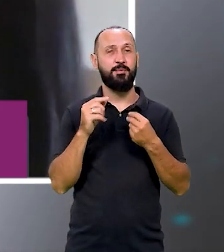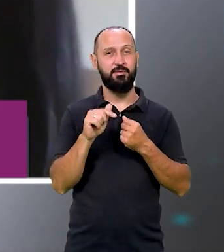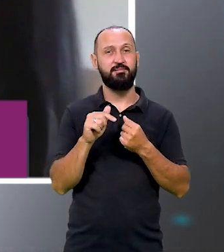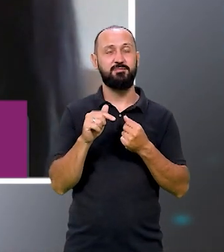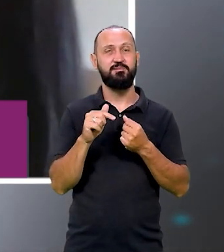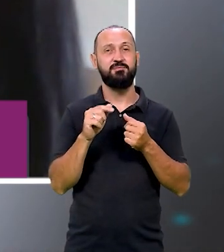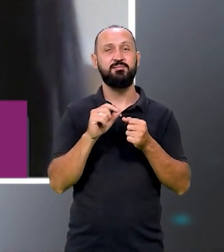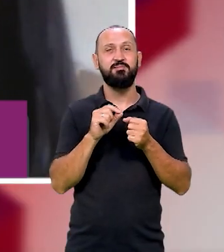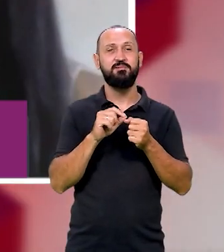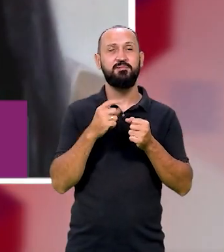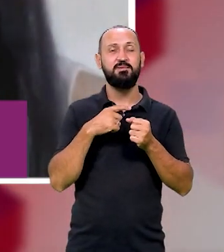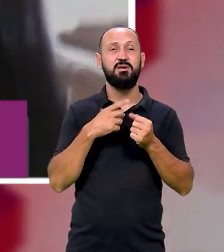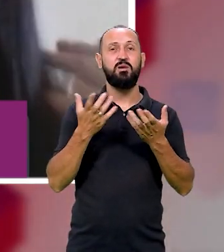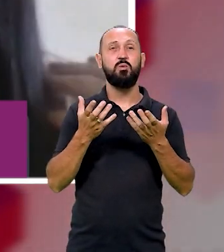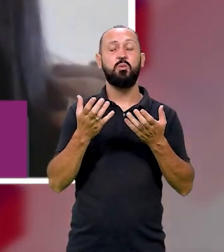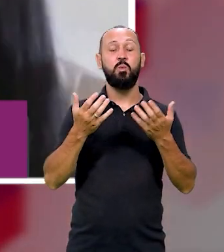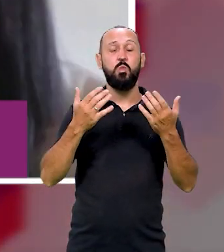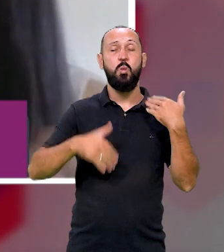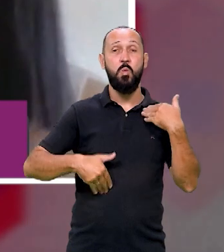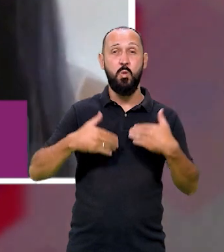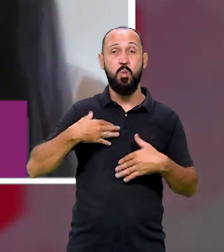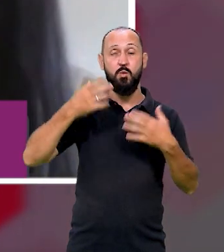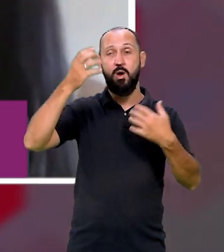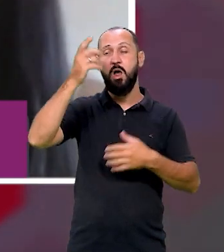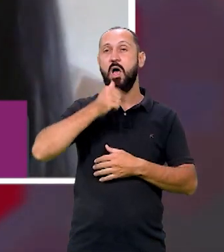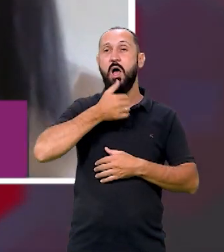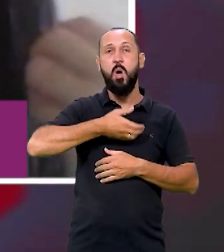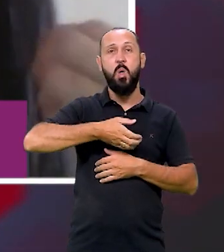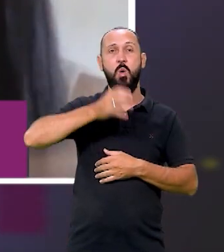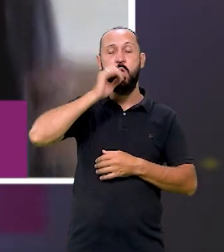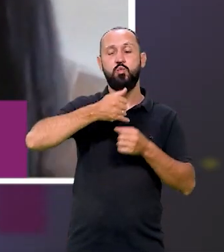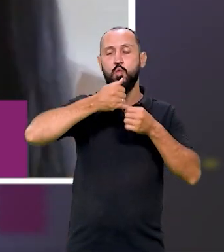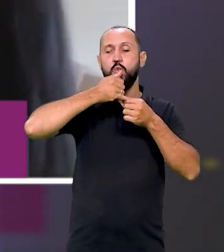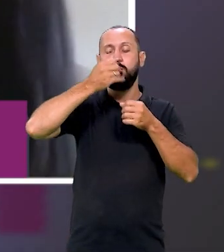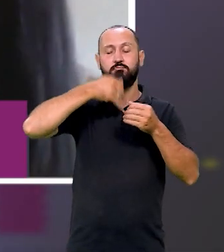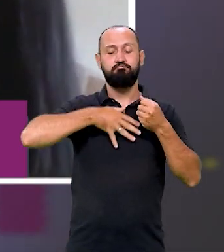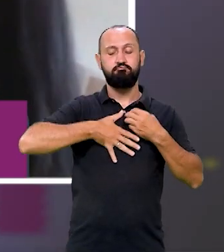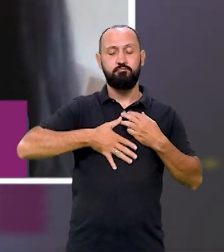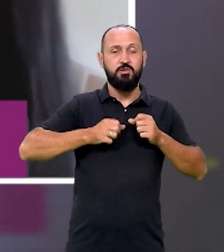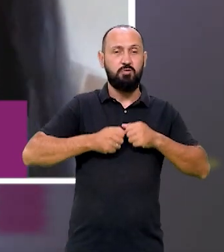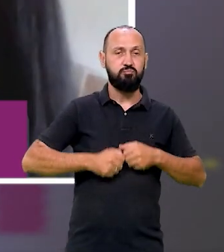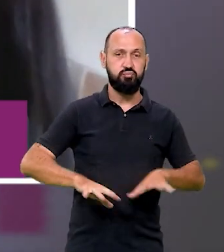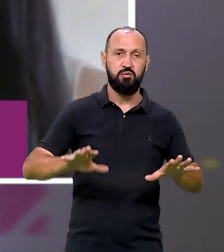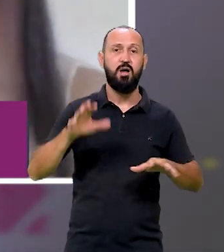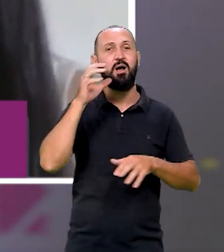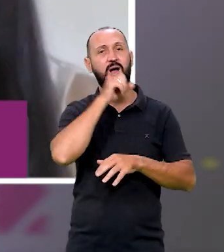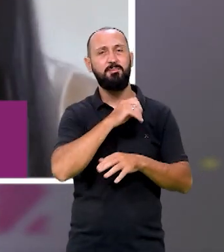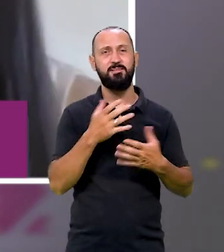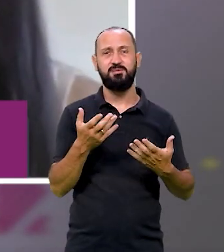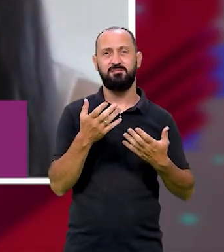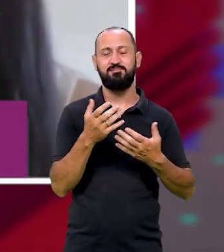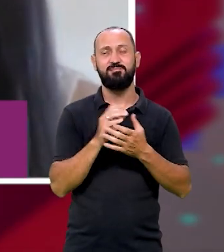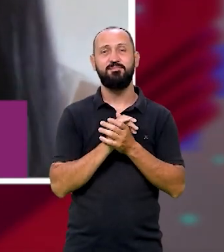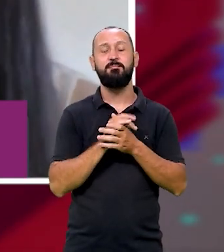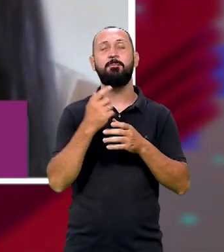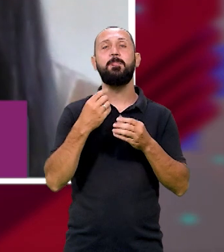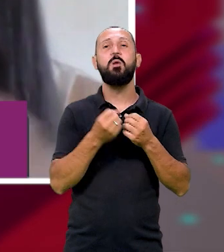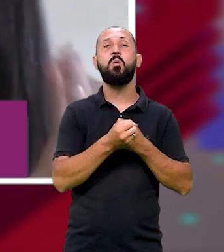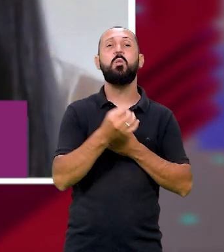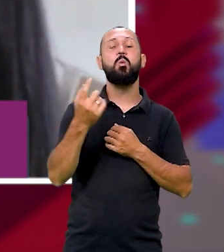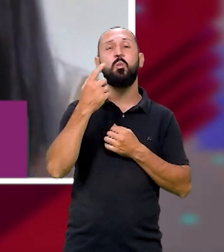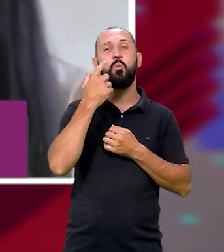grande quantidade, ele fica pouco tempo no nosso organismo, então a hidratação não acontece de forma eficaz. E um ponto importante também,